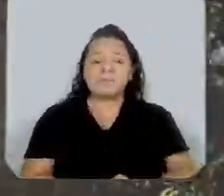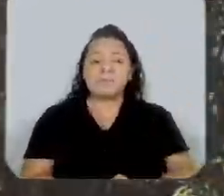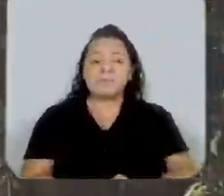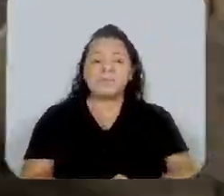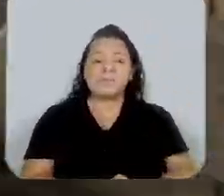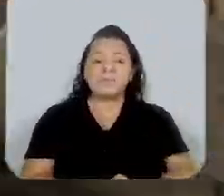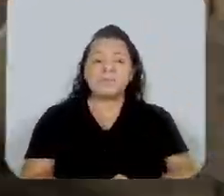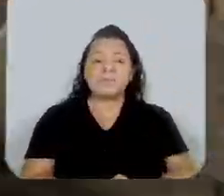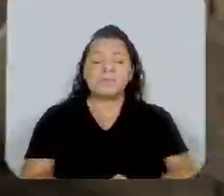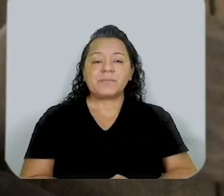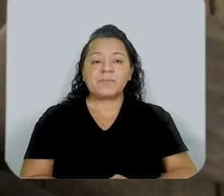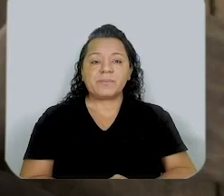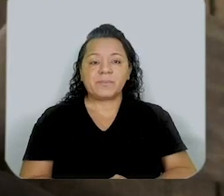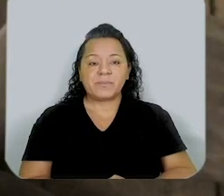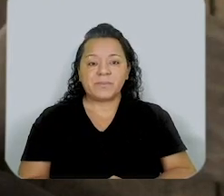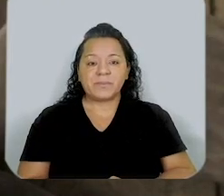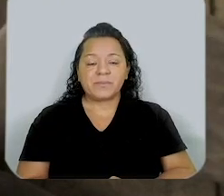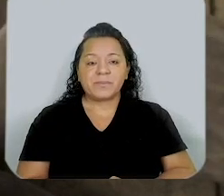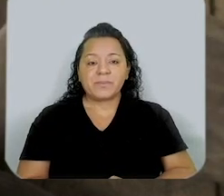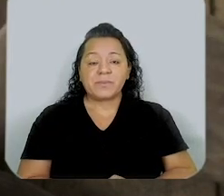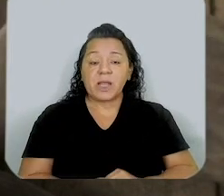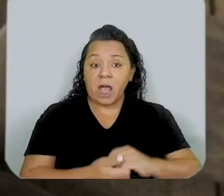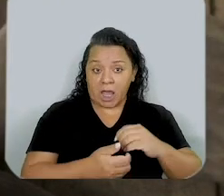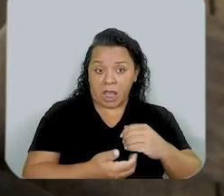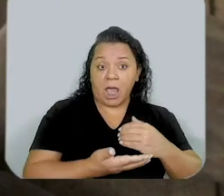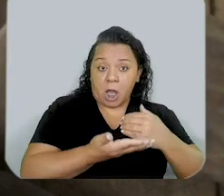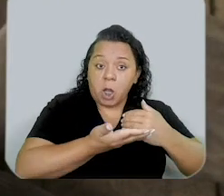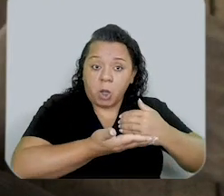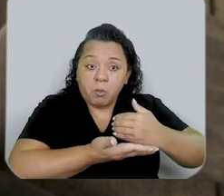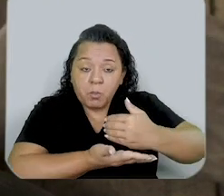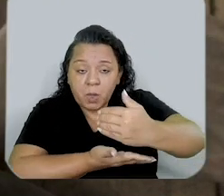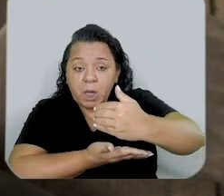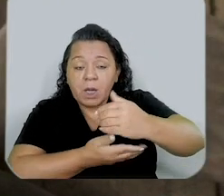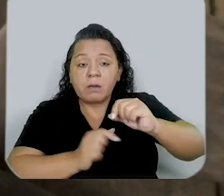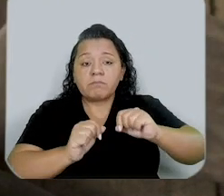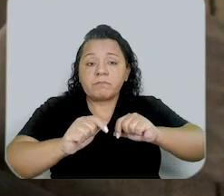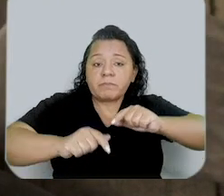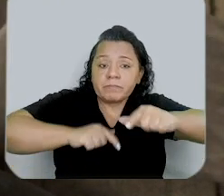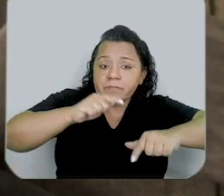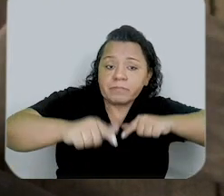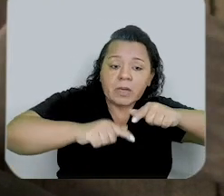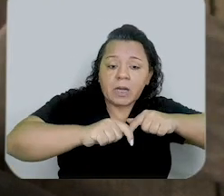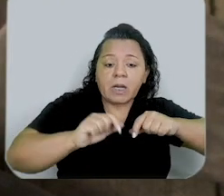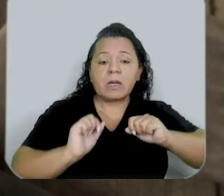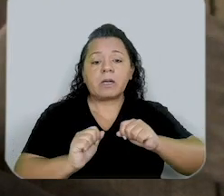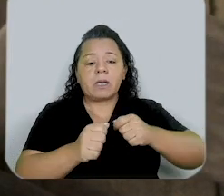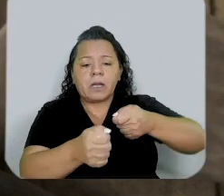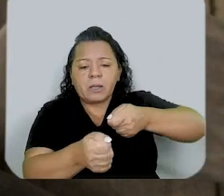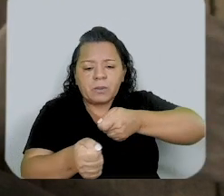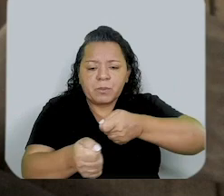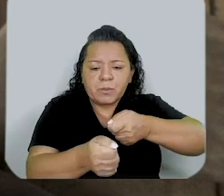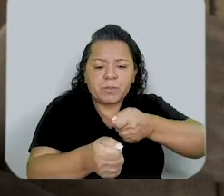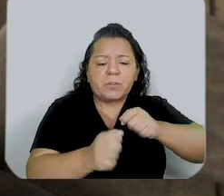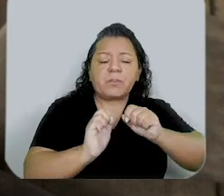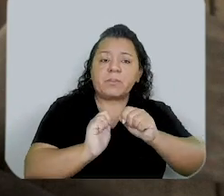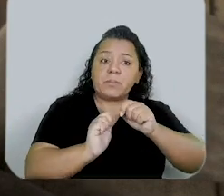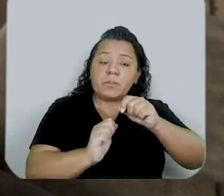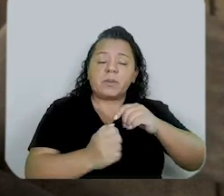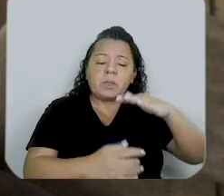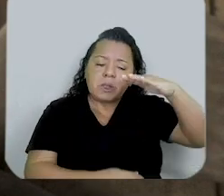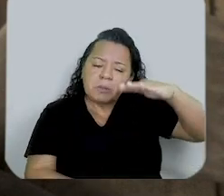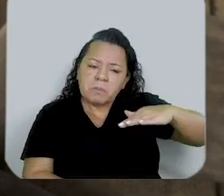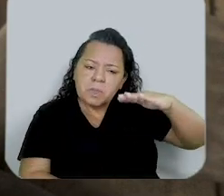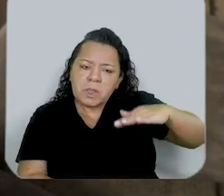Eu comecei no ofício de fundição, eu comecei quando eu era menino, lá no Amazonas, né? Cerca de 14 anos de idade eu